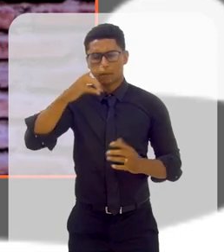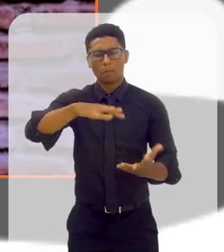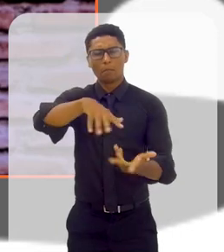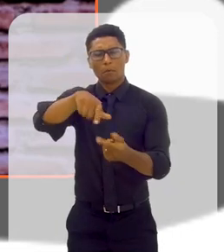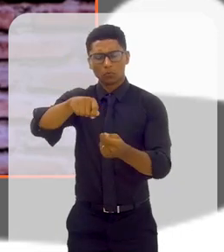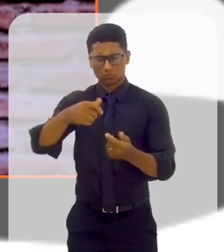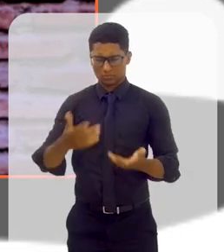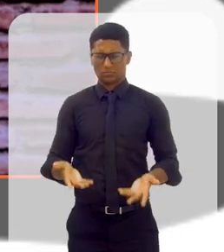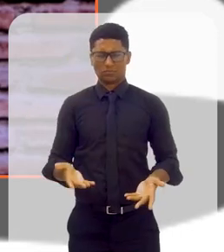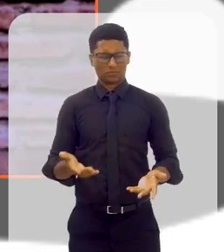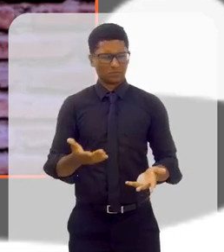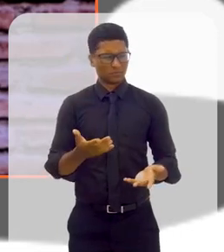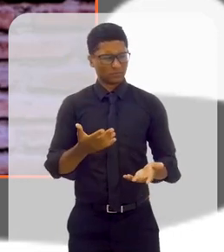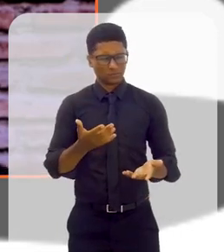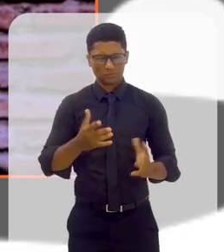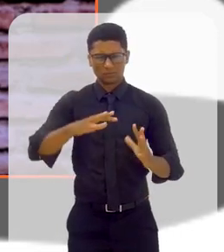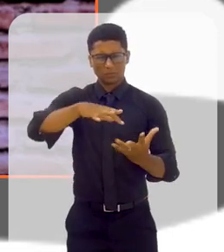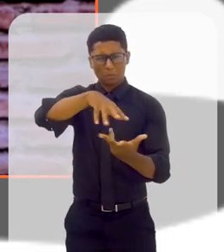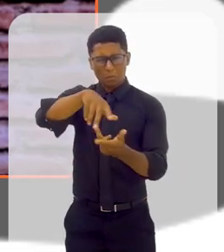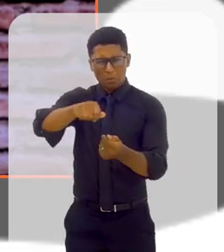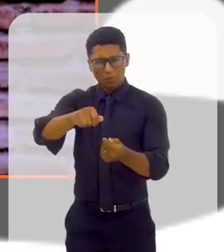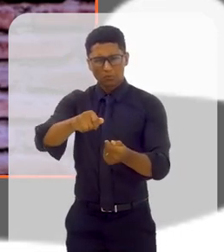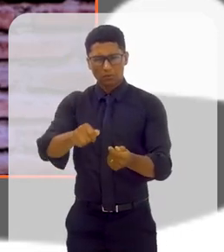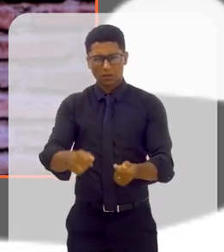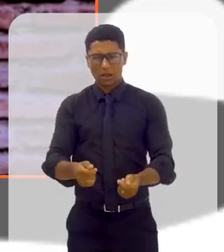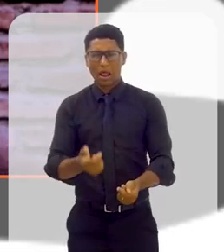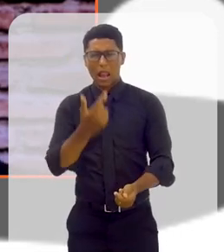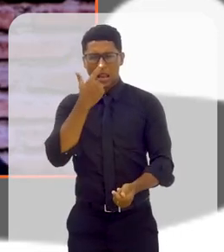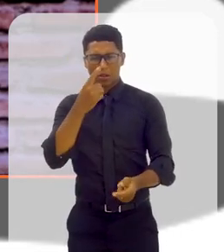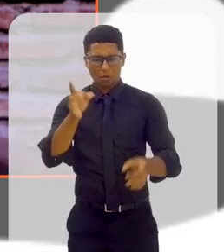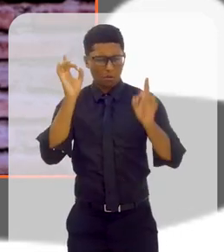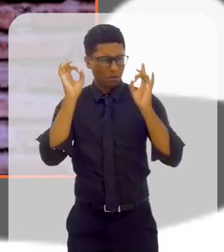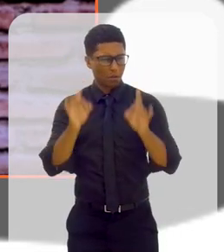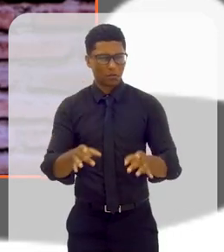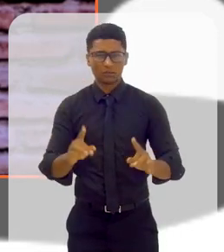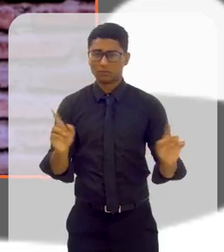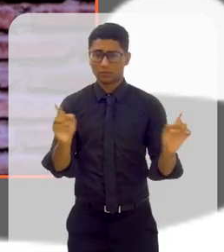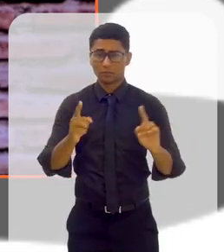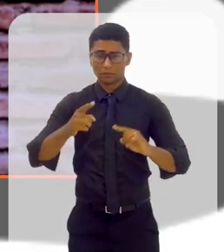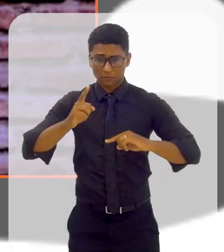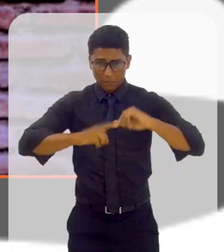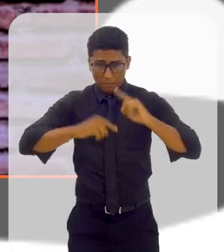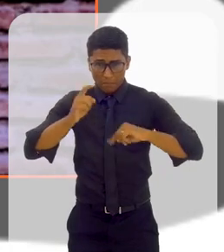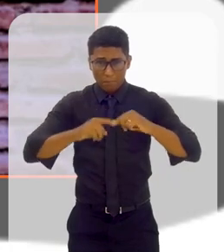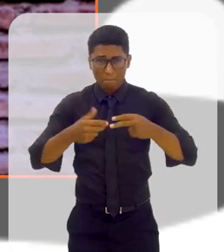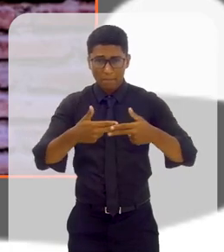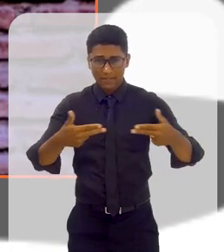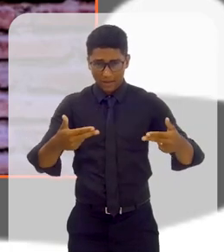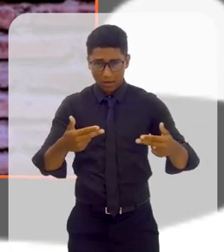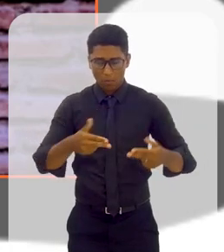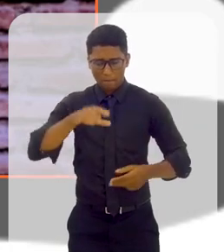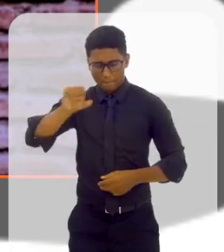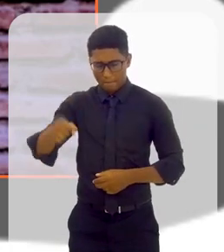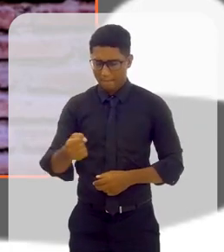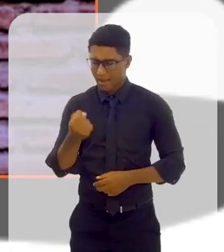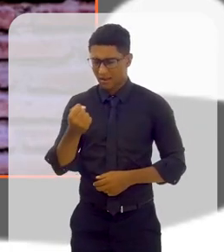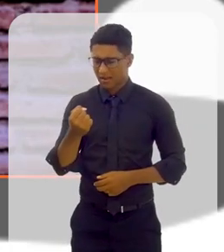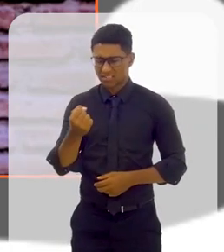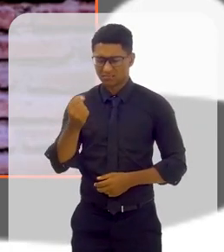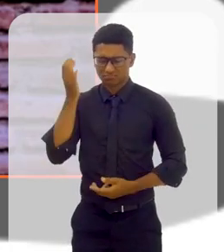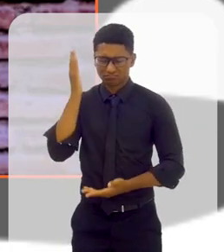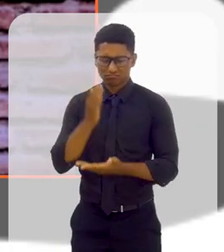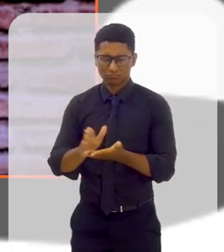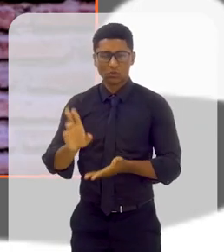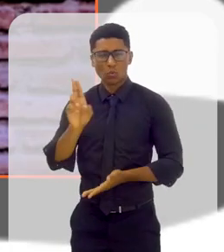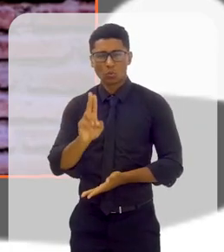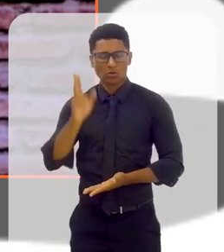sentido. Você não joga o lixo fora. Você simplesmente pega o material e inutiliza esse material. E nós hoje somos